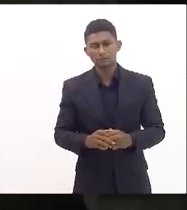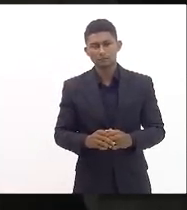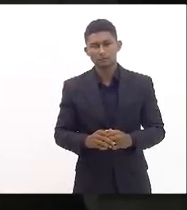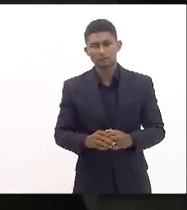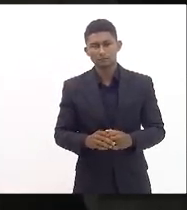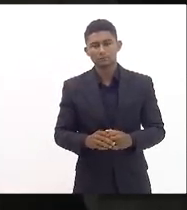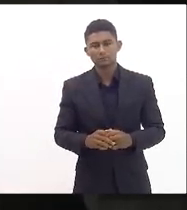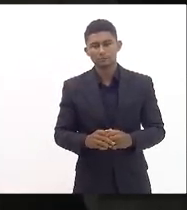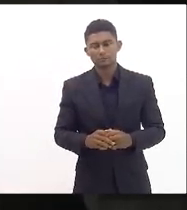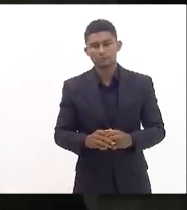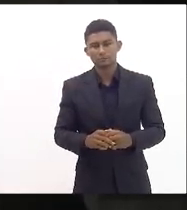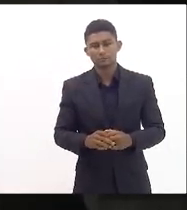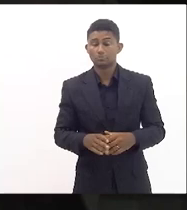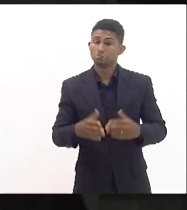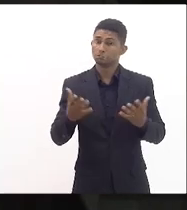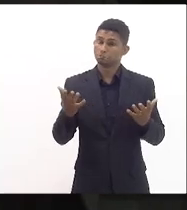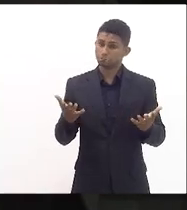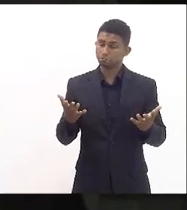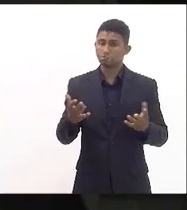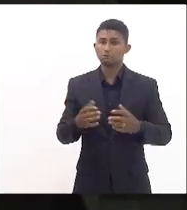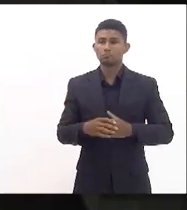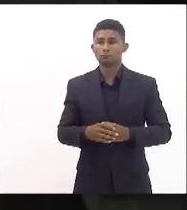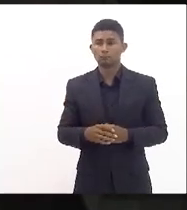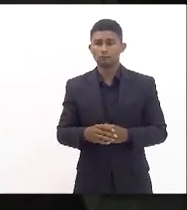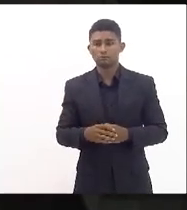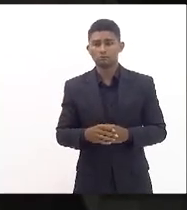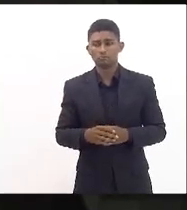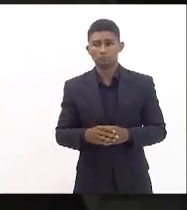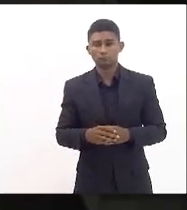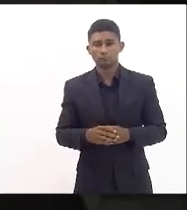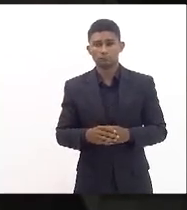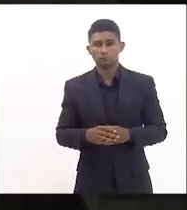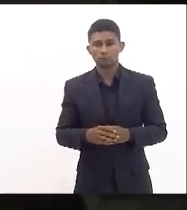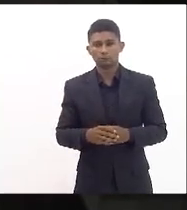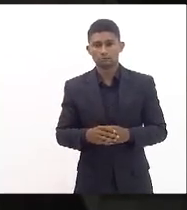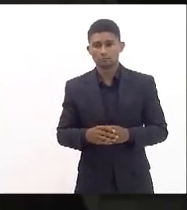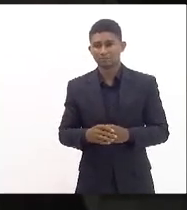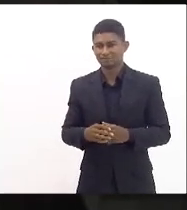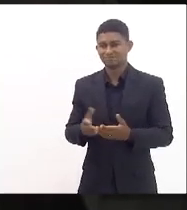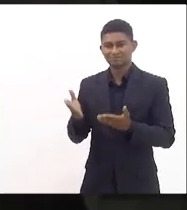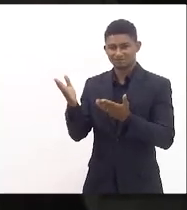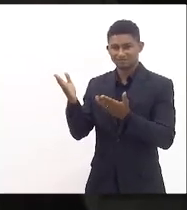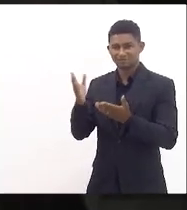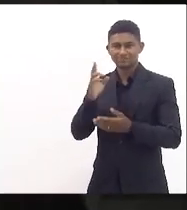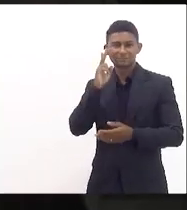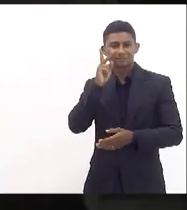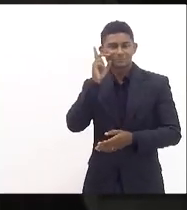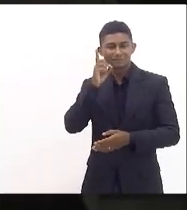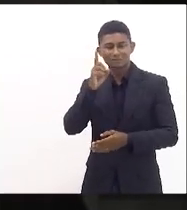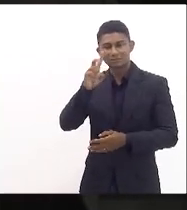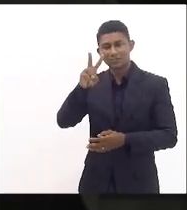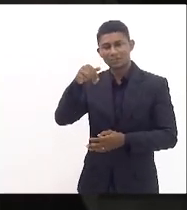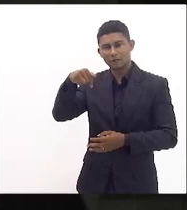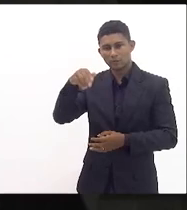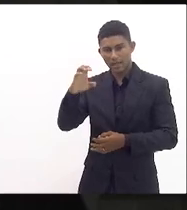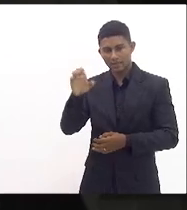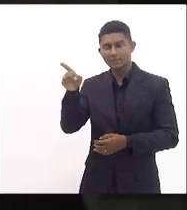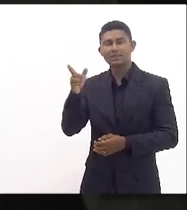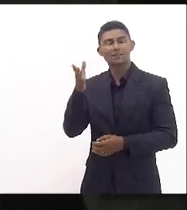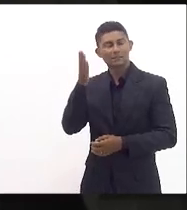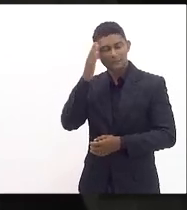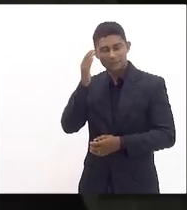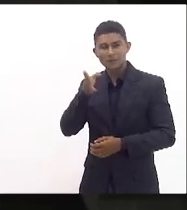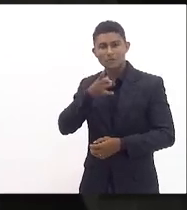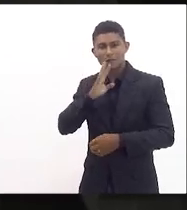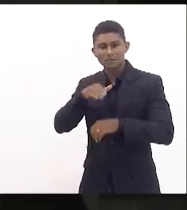do mundo. Tanto é, deputado Waldeck, e o senhor conhece melhor do que eu, hoje, quando